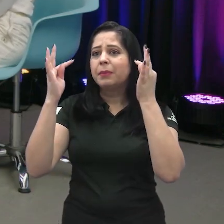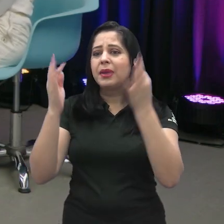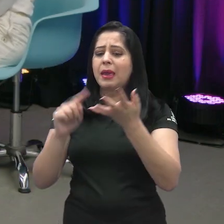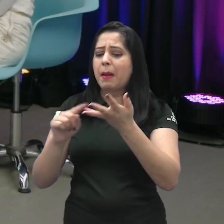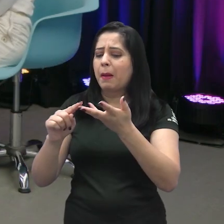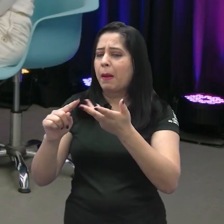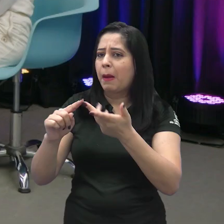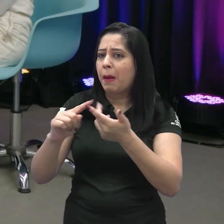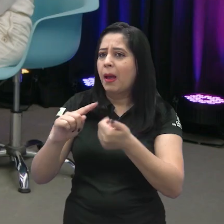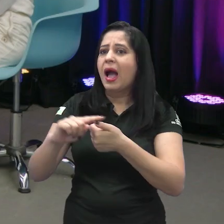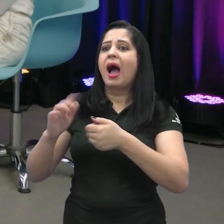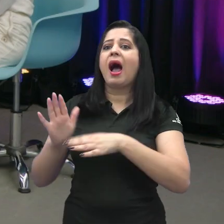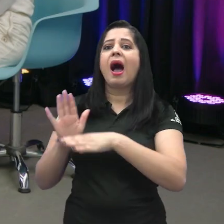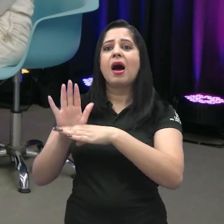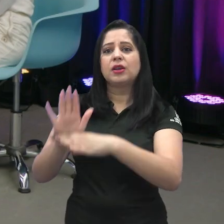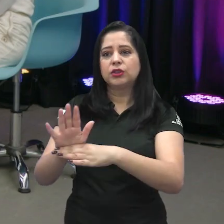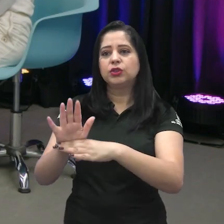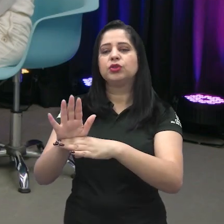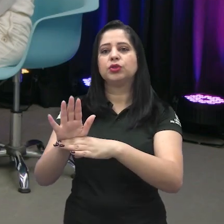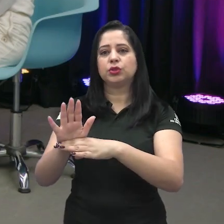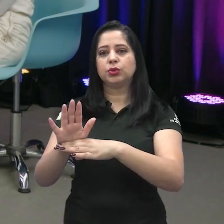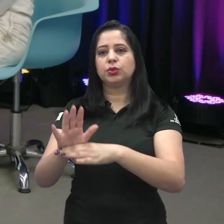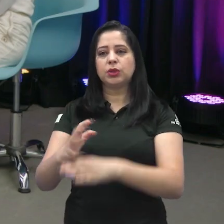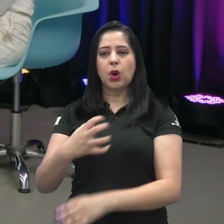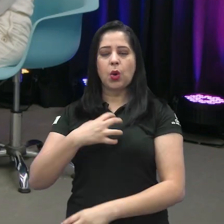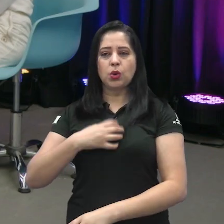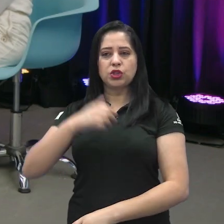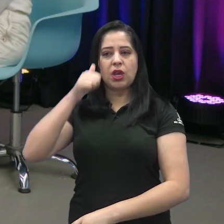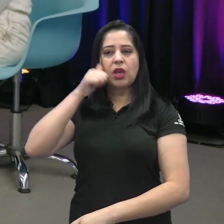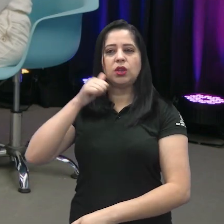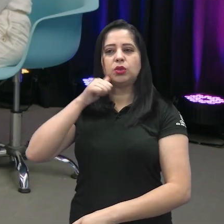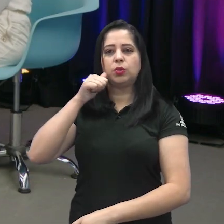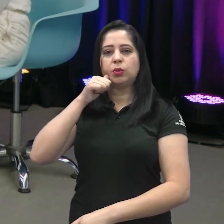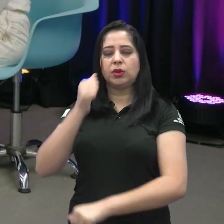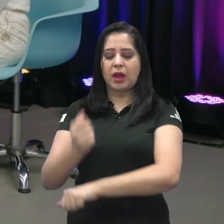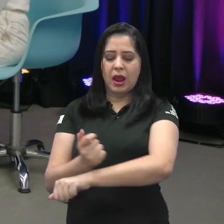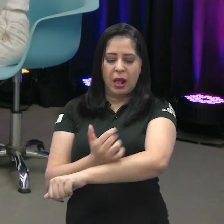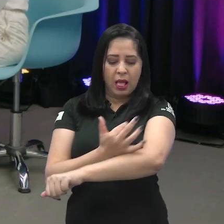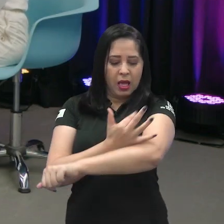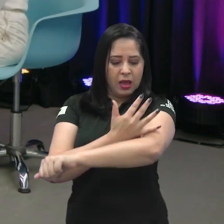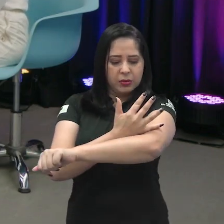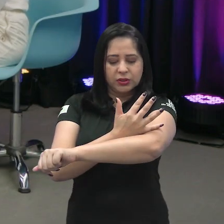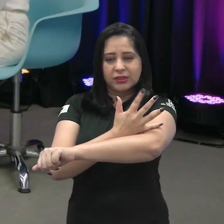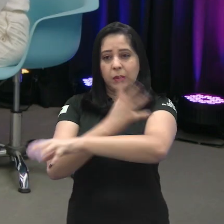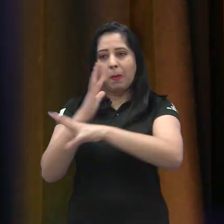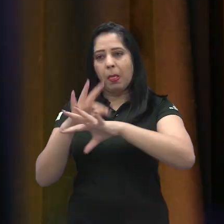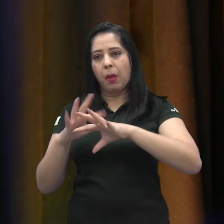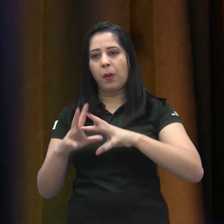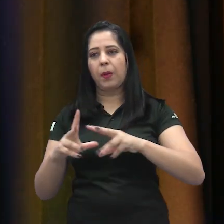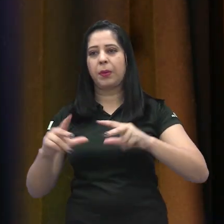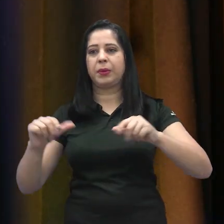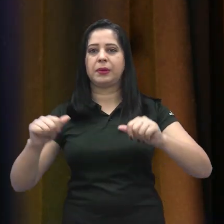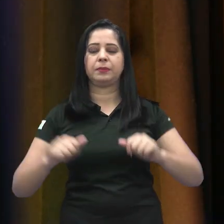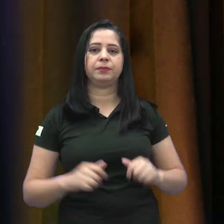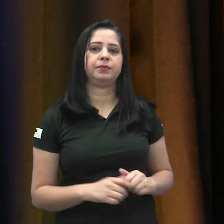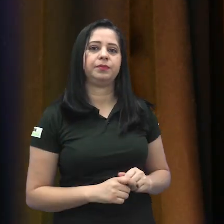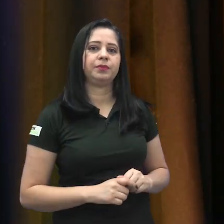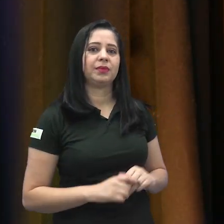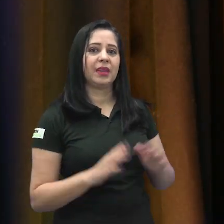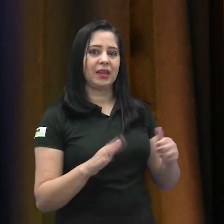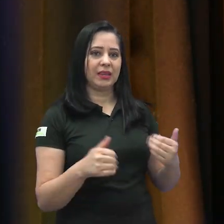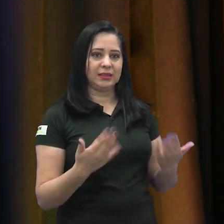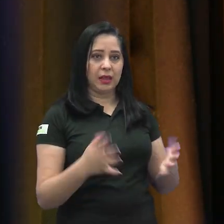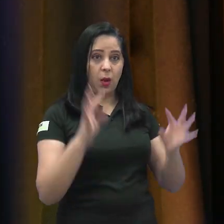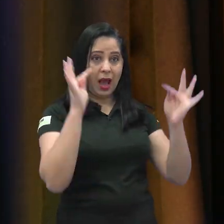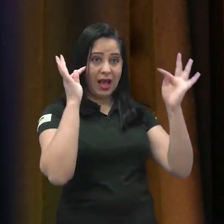na reconexão com o sagrado feminino e na cura de feridas emocionais? Então, Pri, na